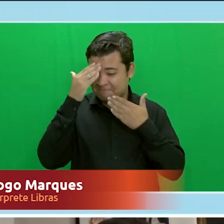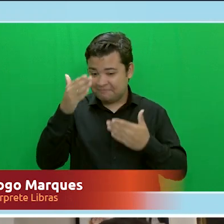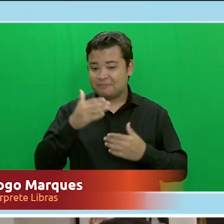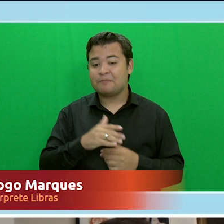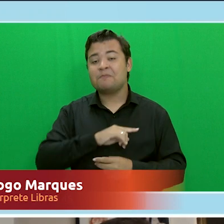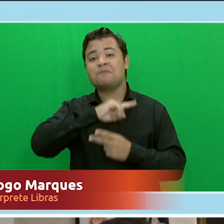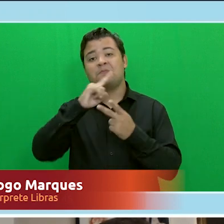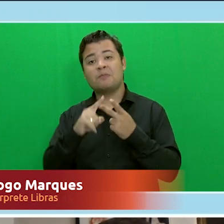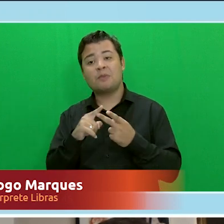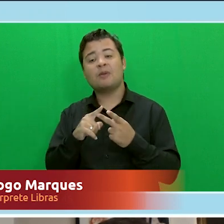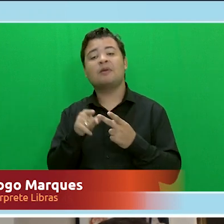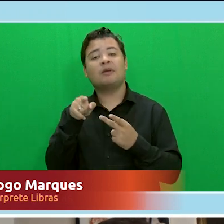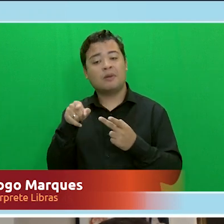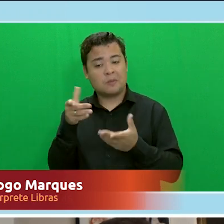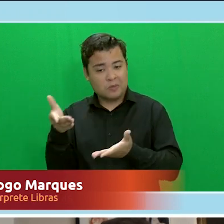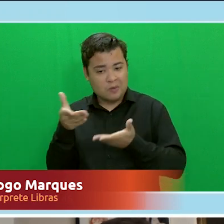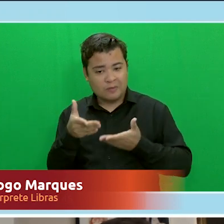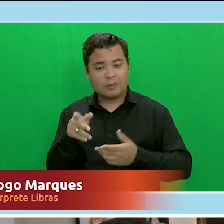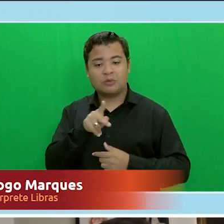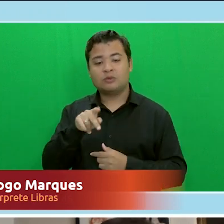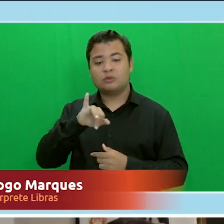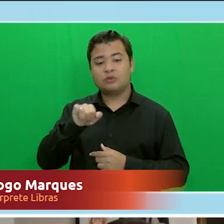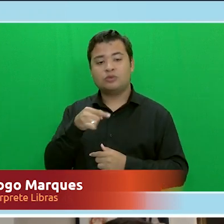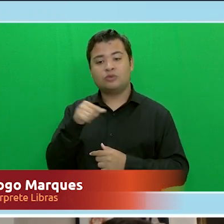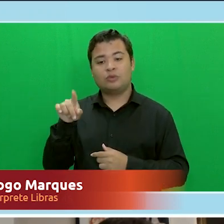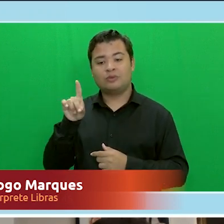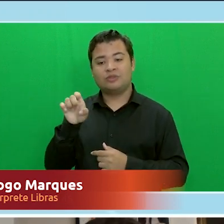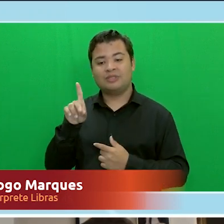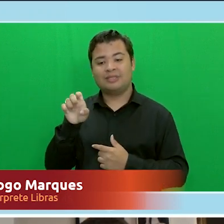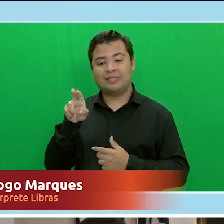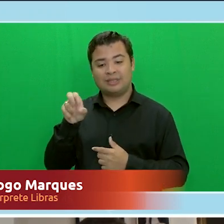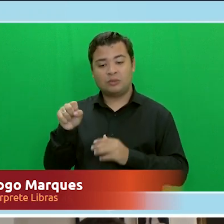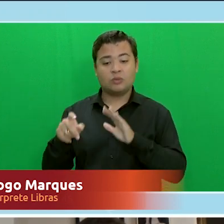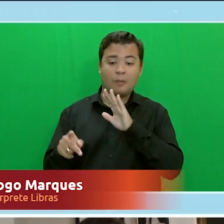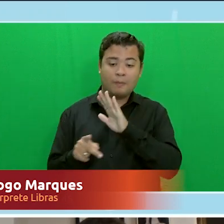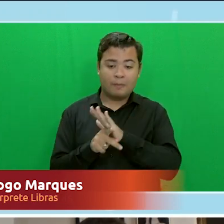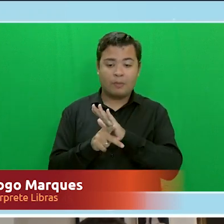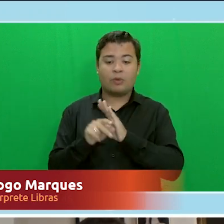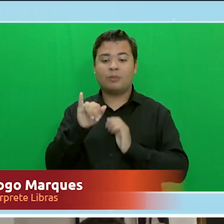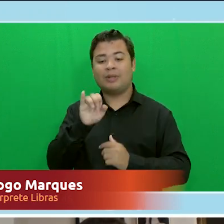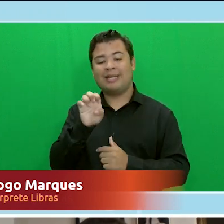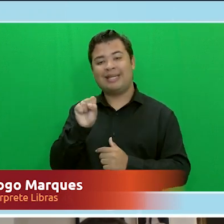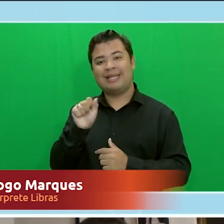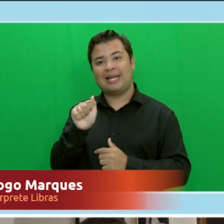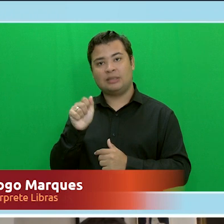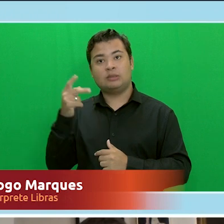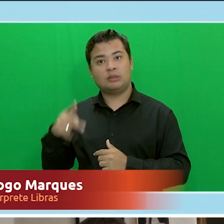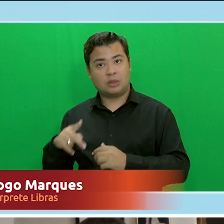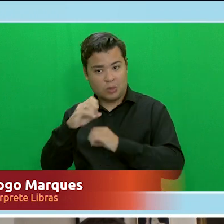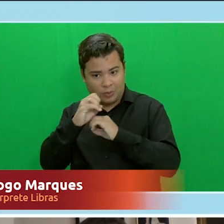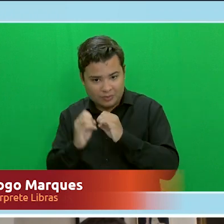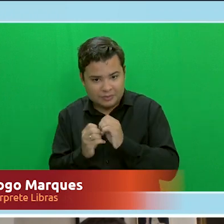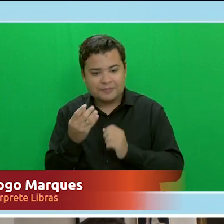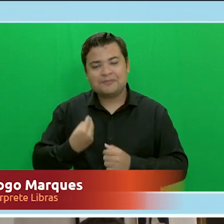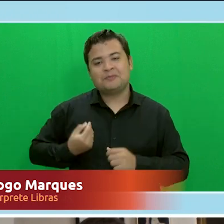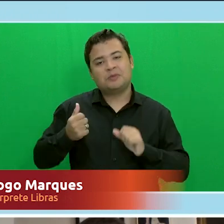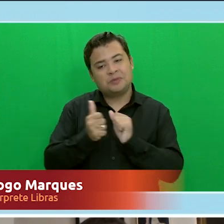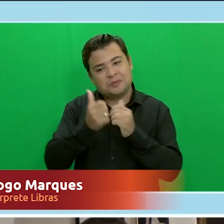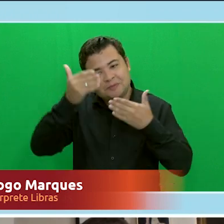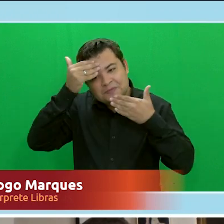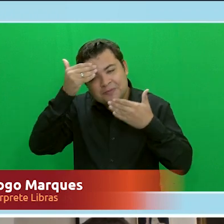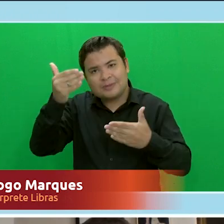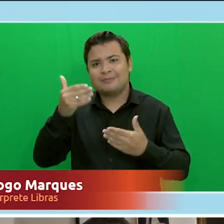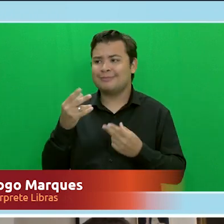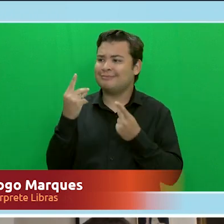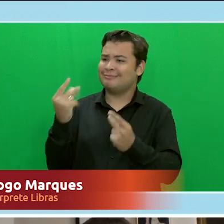Obrigada, professora. Nosso outro convidado é o professor João de Deus, do Instituto de Estudos Socioambientais da UFG.